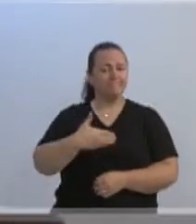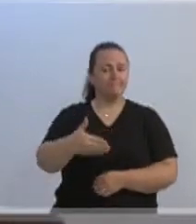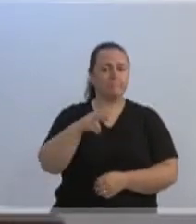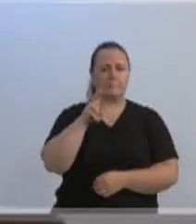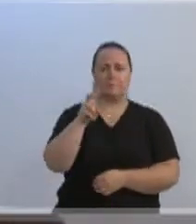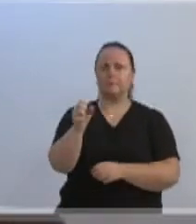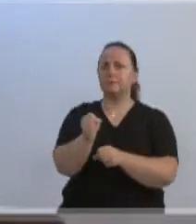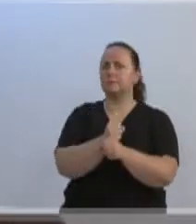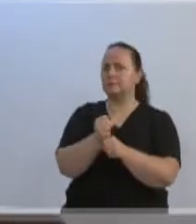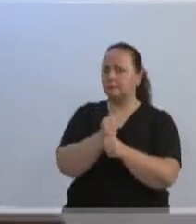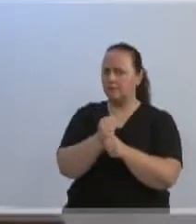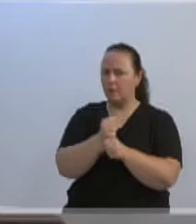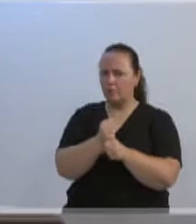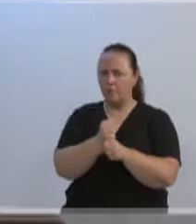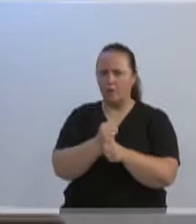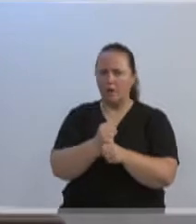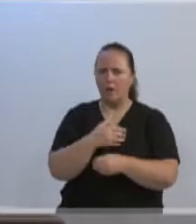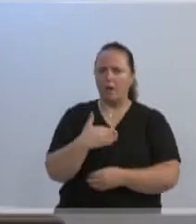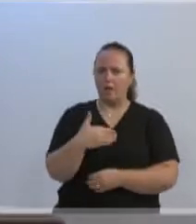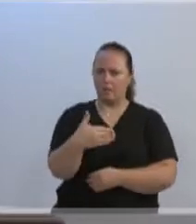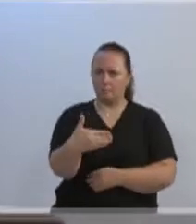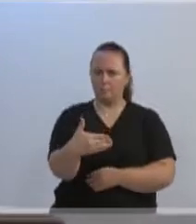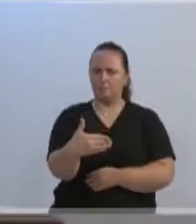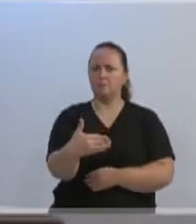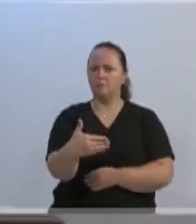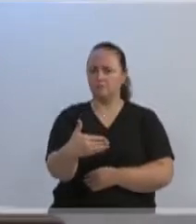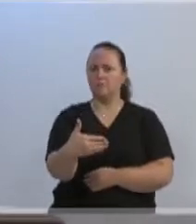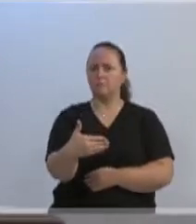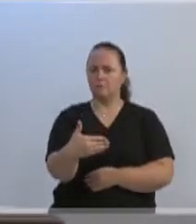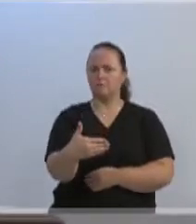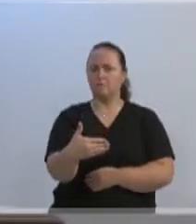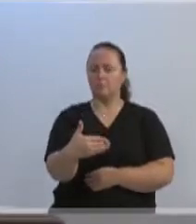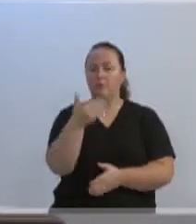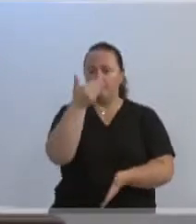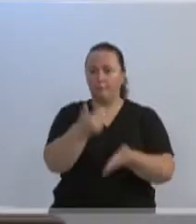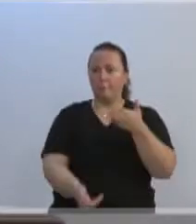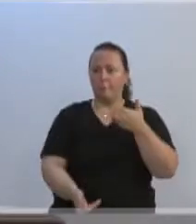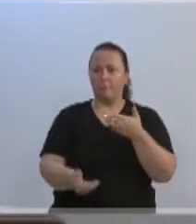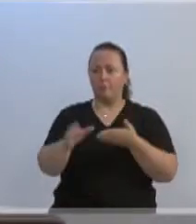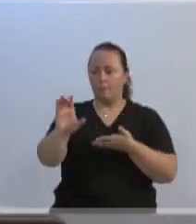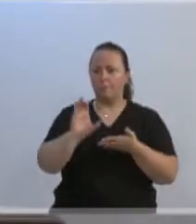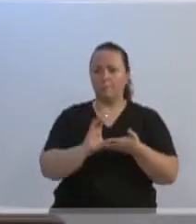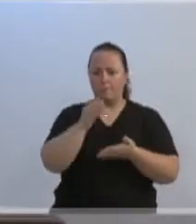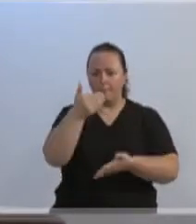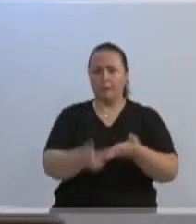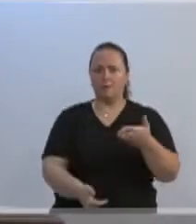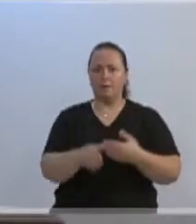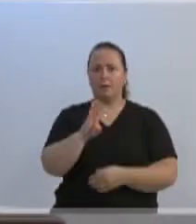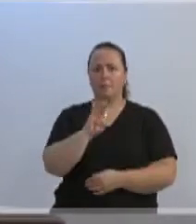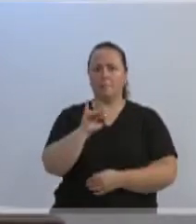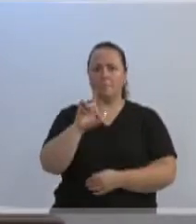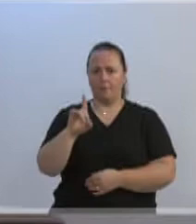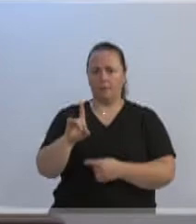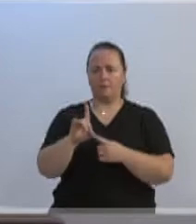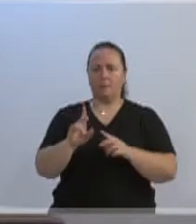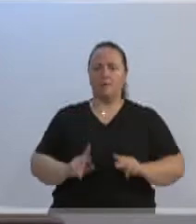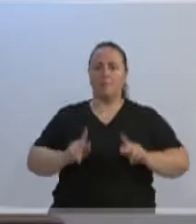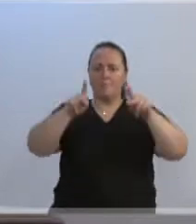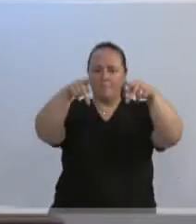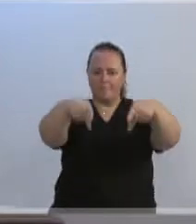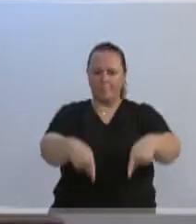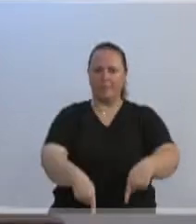anos que perdeu o recurso do bid da ponte do centro